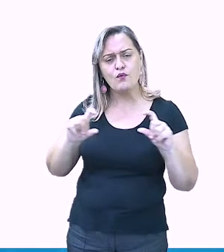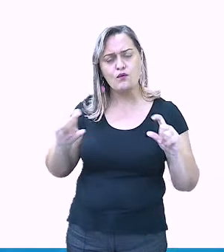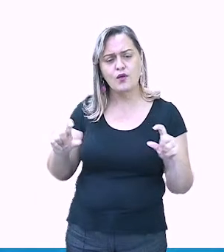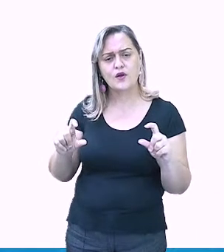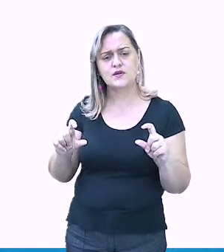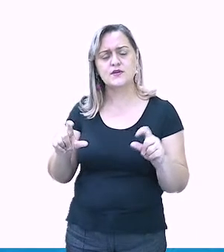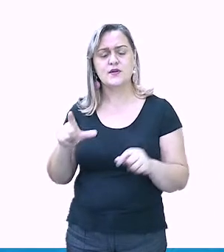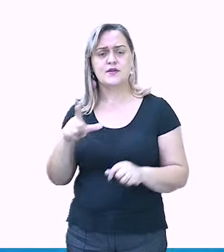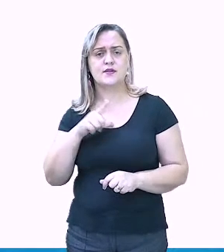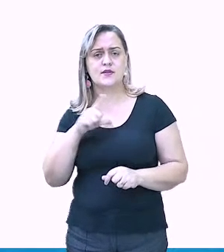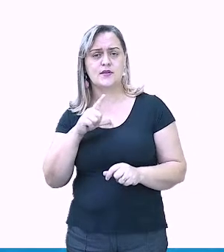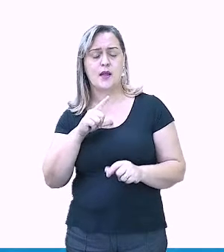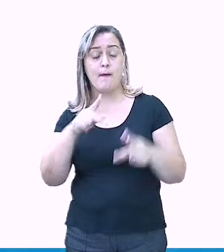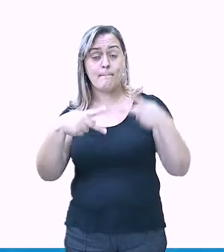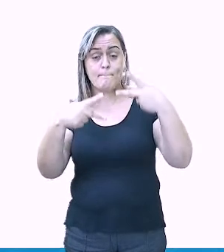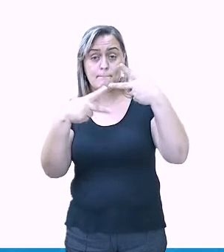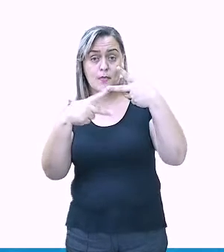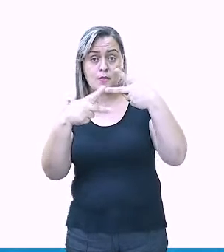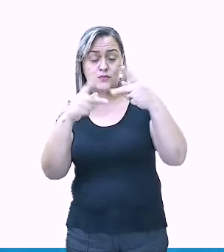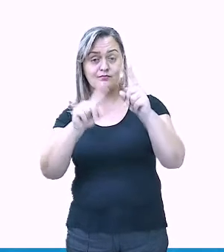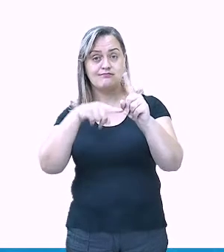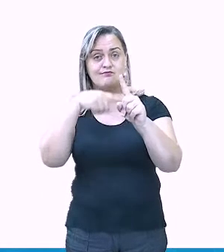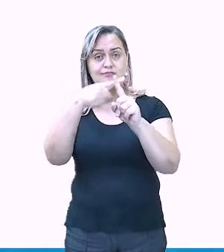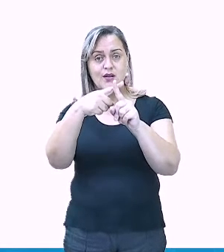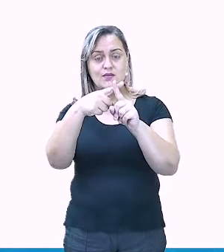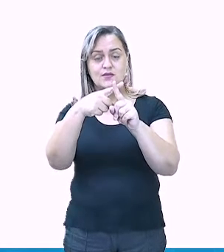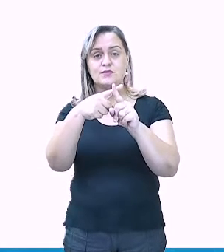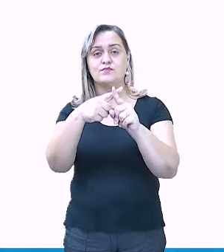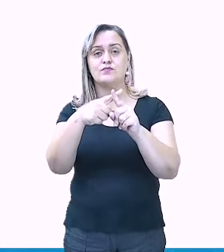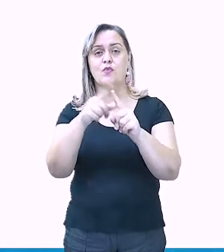feita com a preposição mais o advérbio.